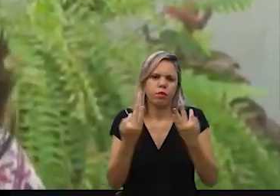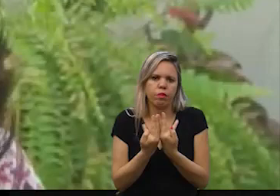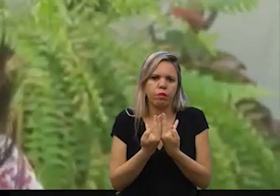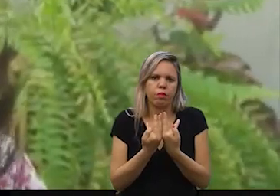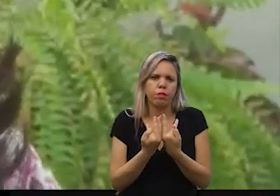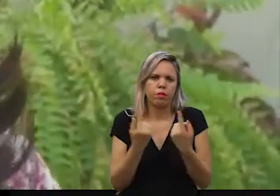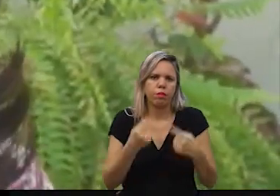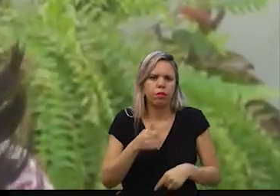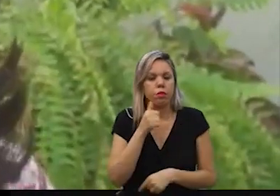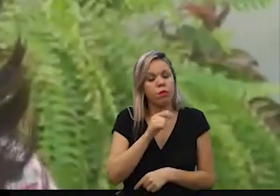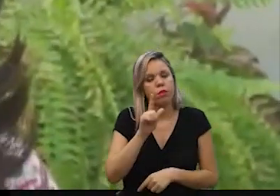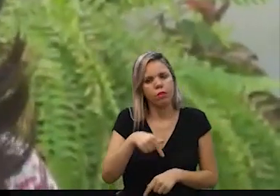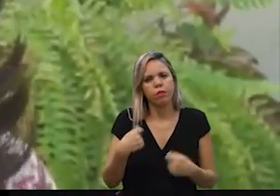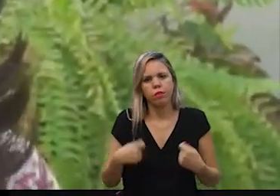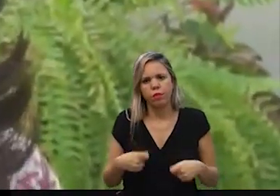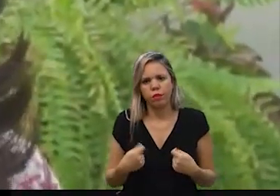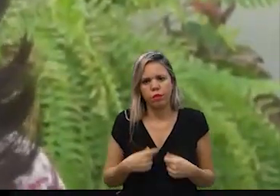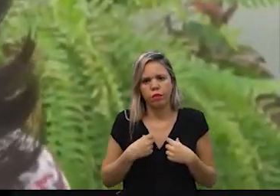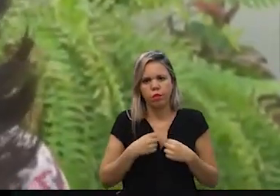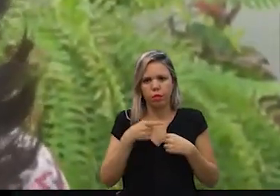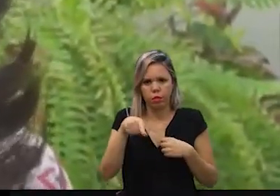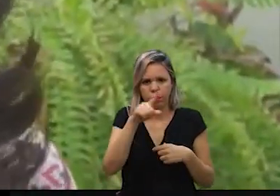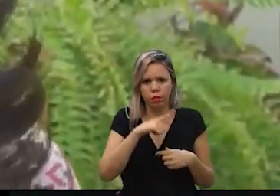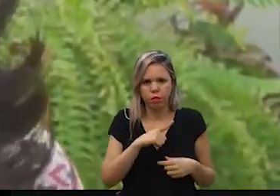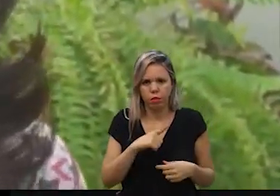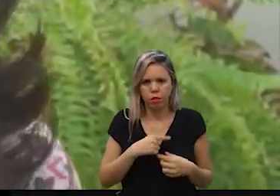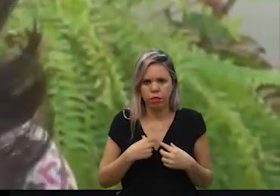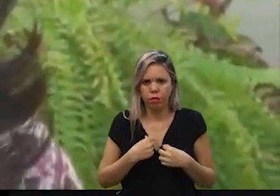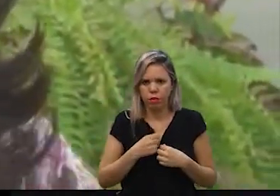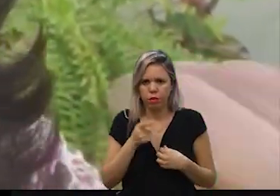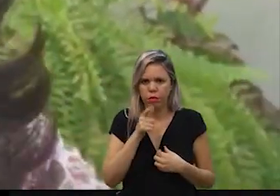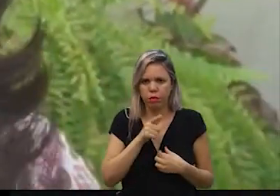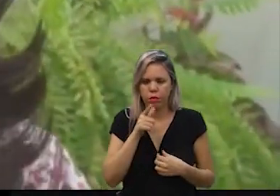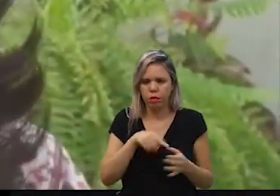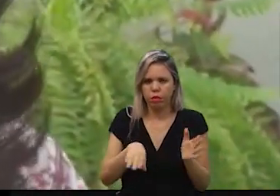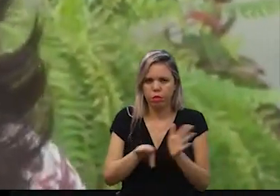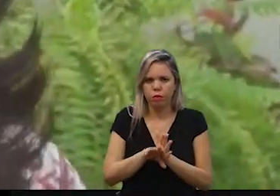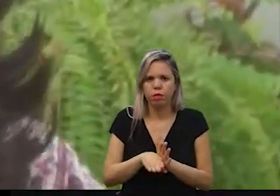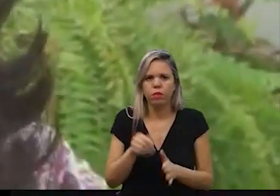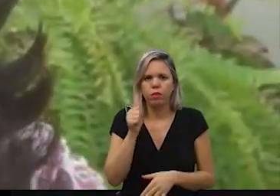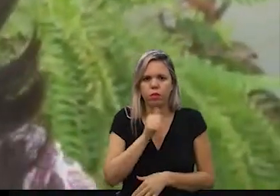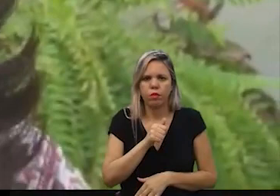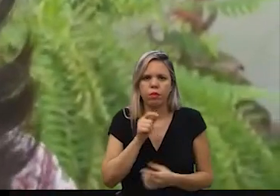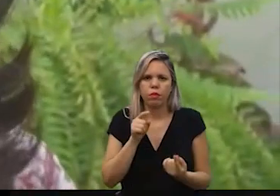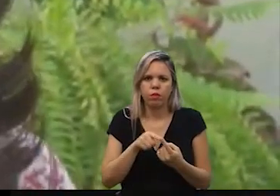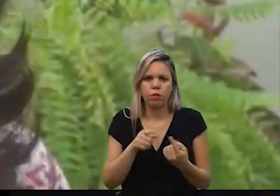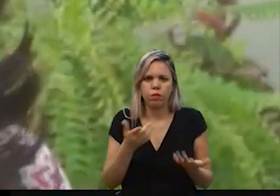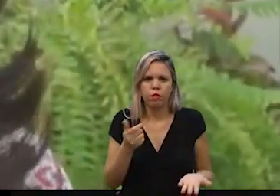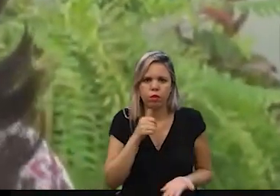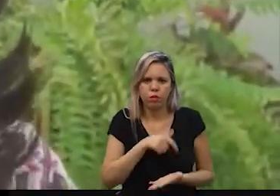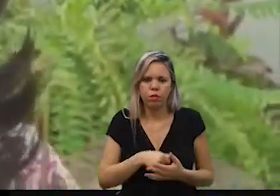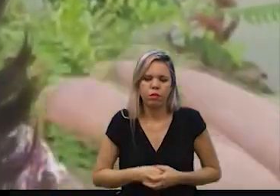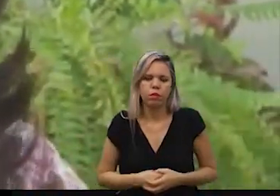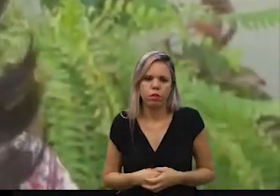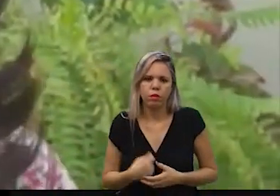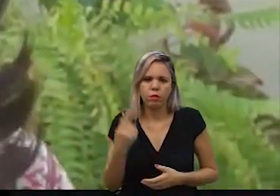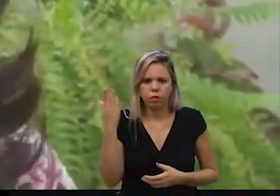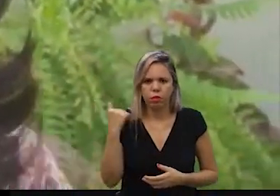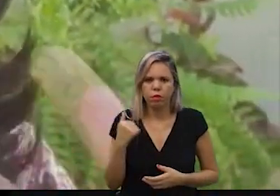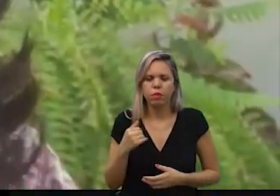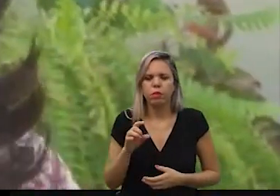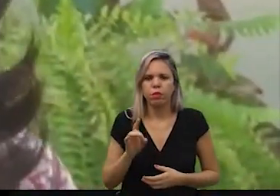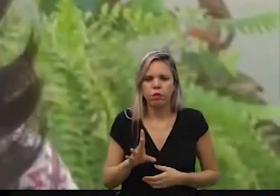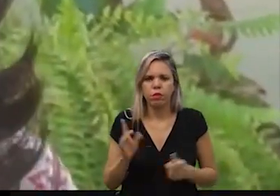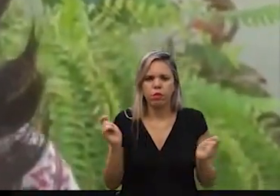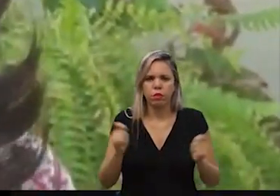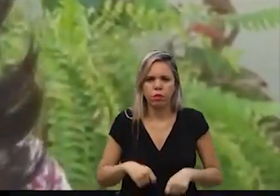contra as mulheres, é necessário que você consiga chegar nessa mulher, alcançar essa mulher. E a gente sabe que isso